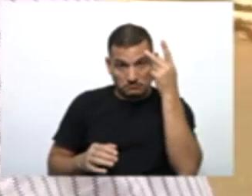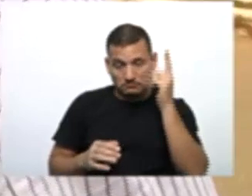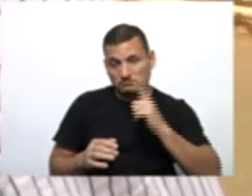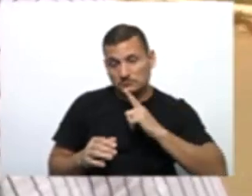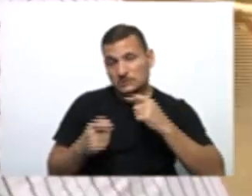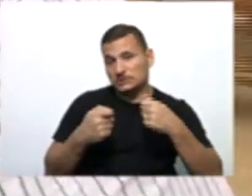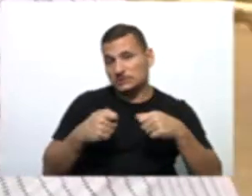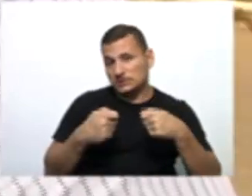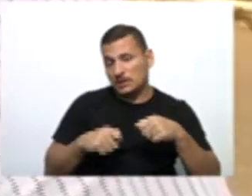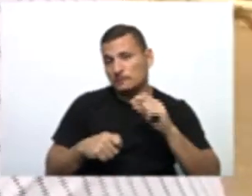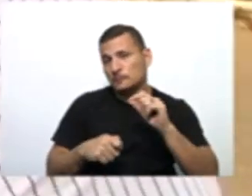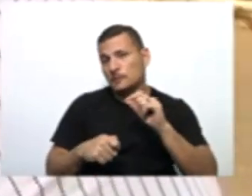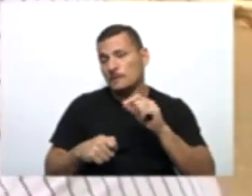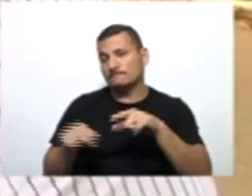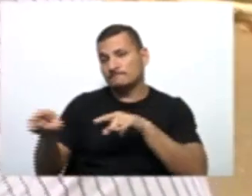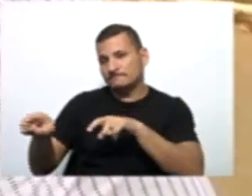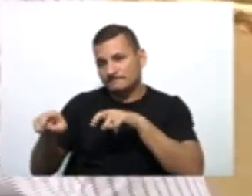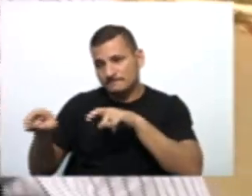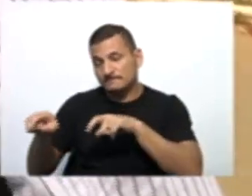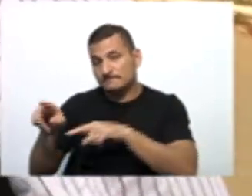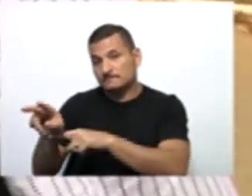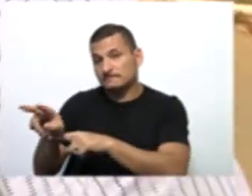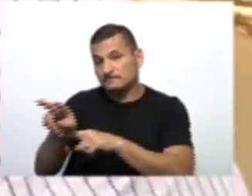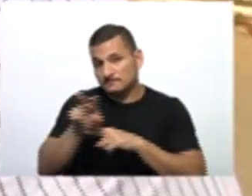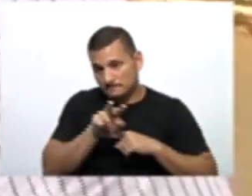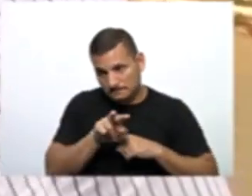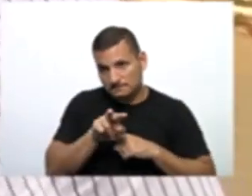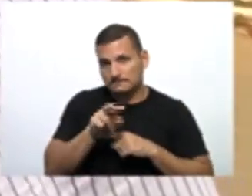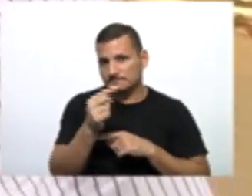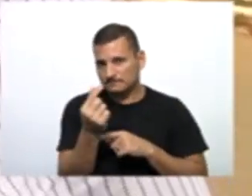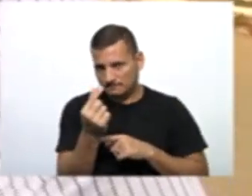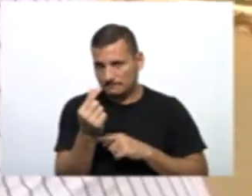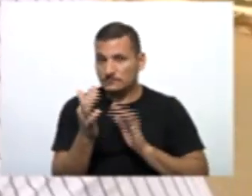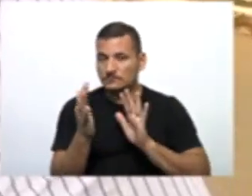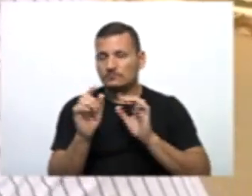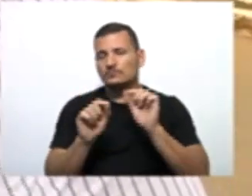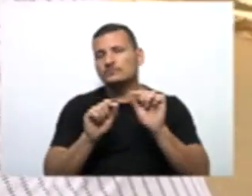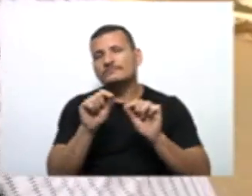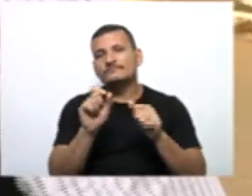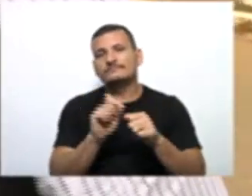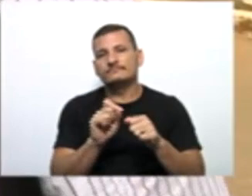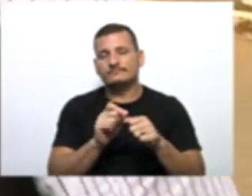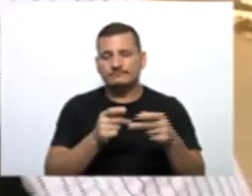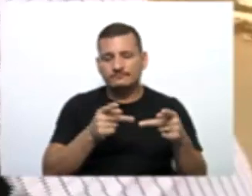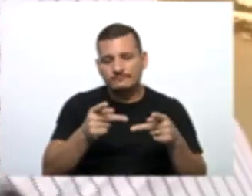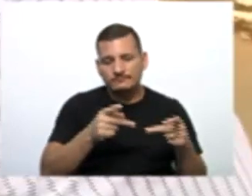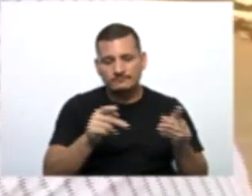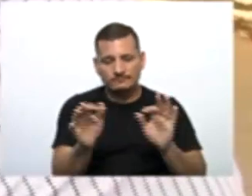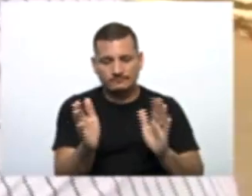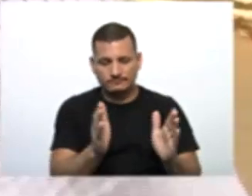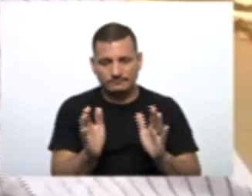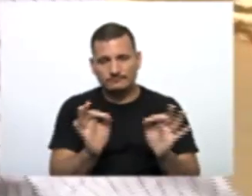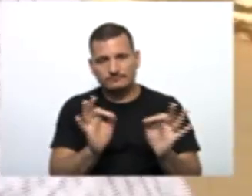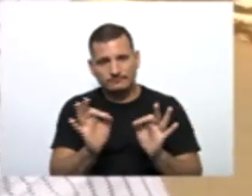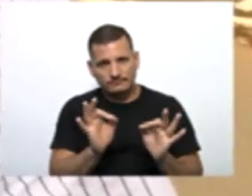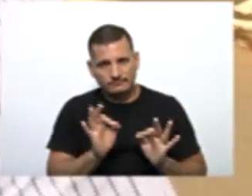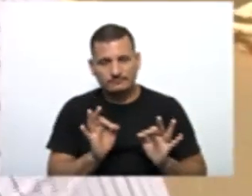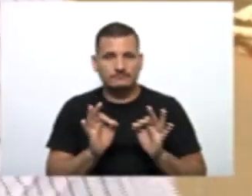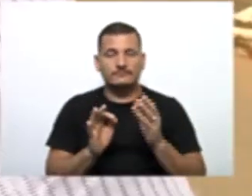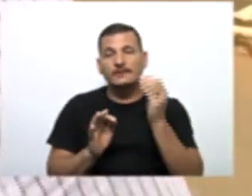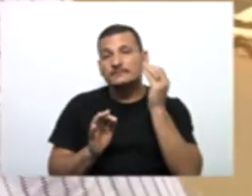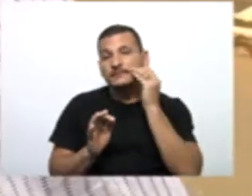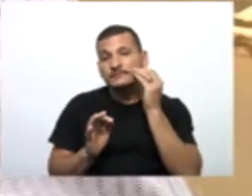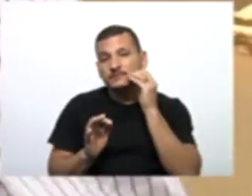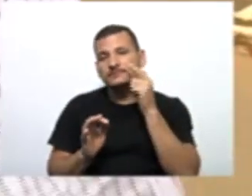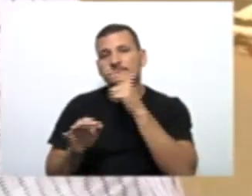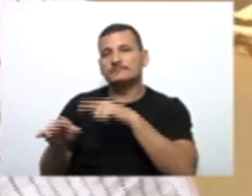rural, de um crédito para fazer uma benfeitoria, ele vai ter que montar um projeto dentro da área da propriedade dele para poder ter aquela